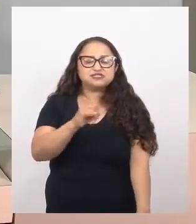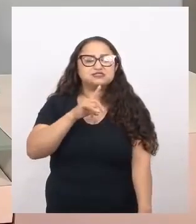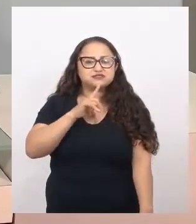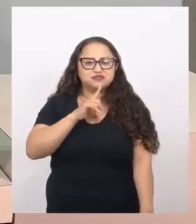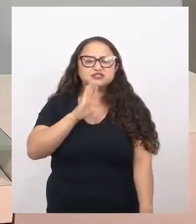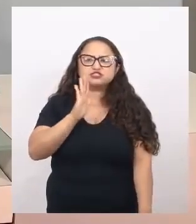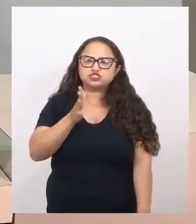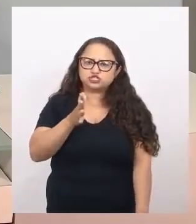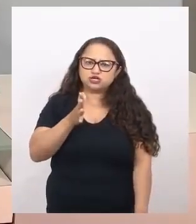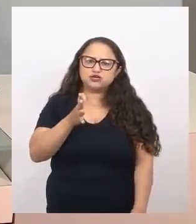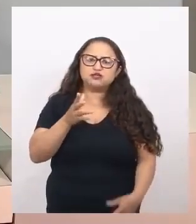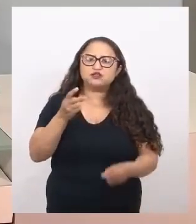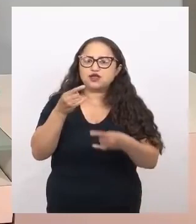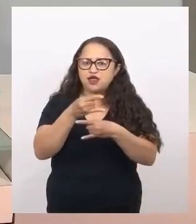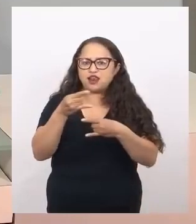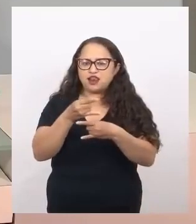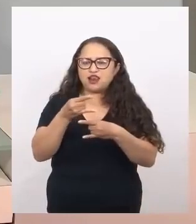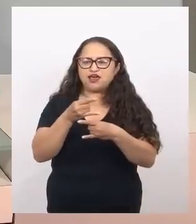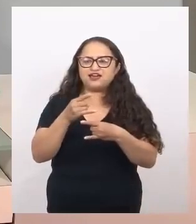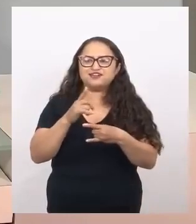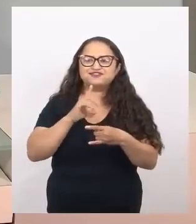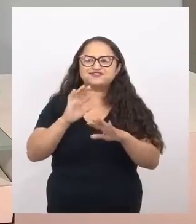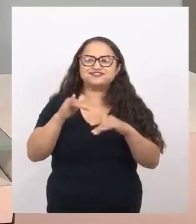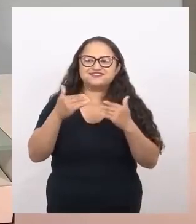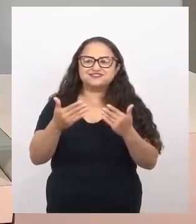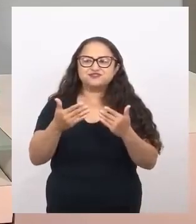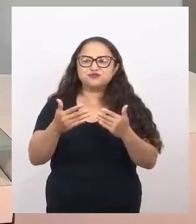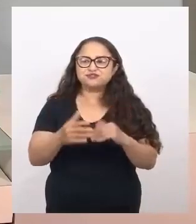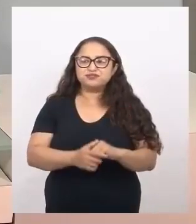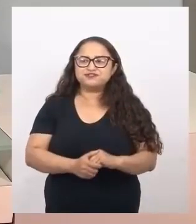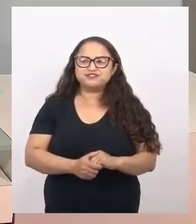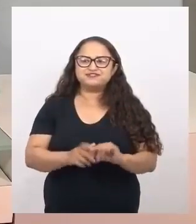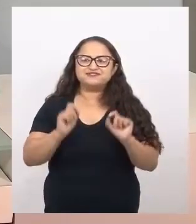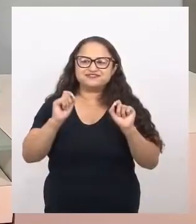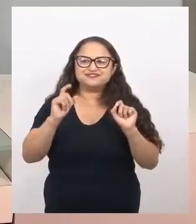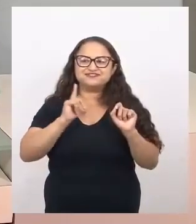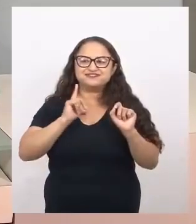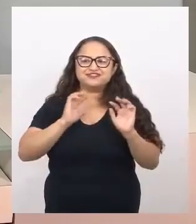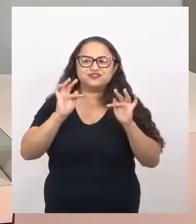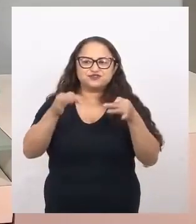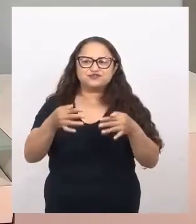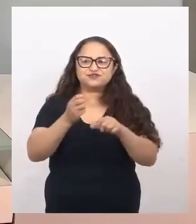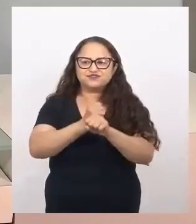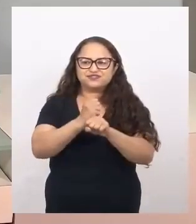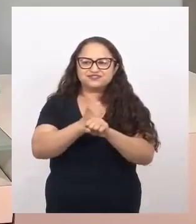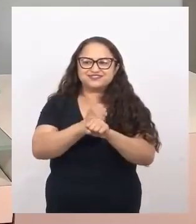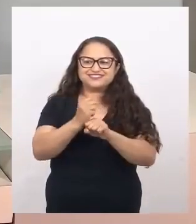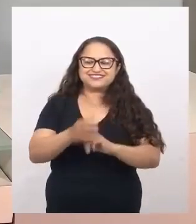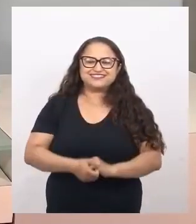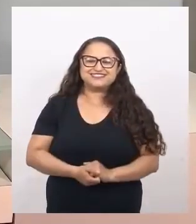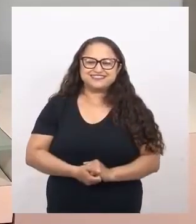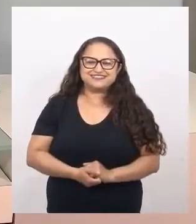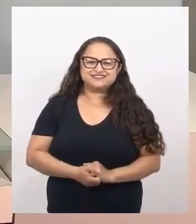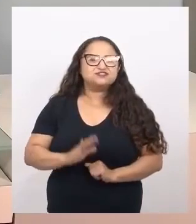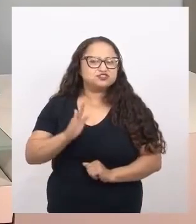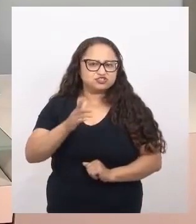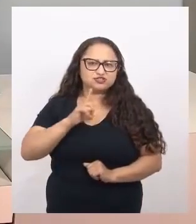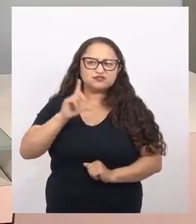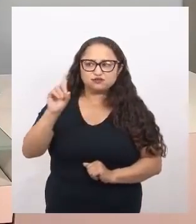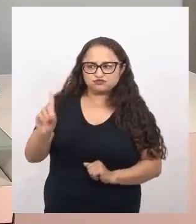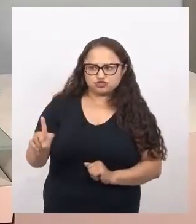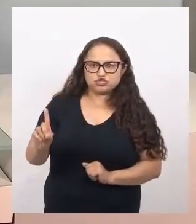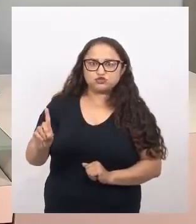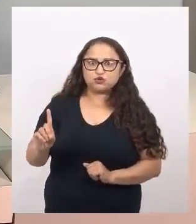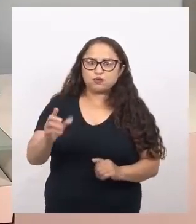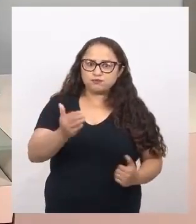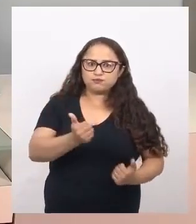ano, que foi com a atribuição do EJA. Então, nesse caso específico, o diretor vai usar o seu perfil de diretor, né, porque é um diretor